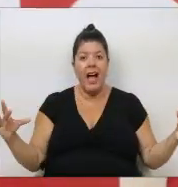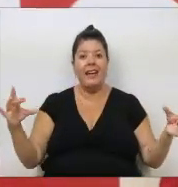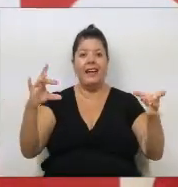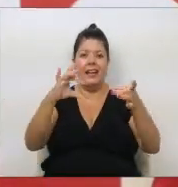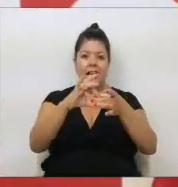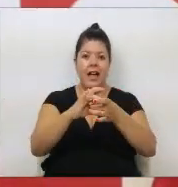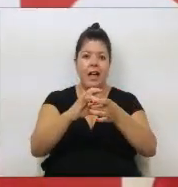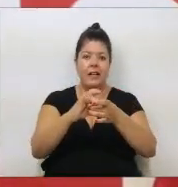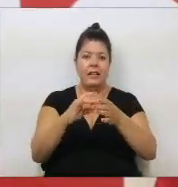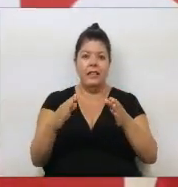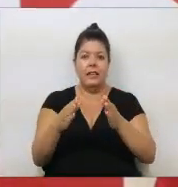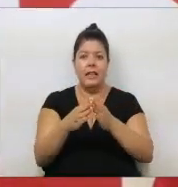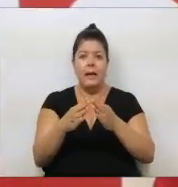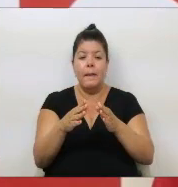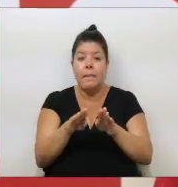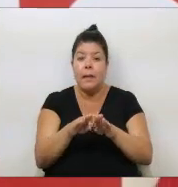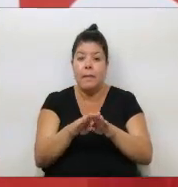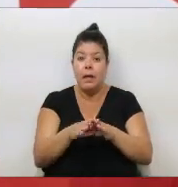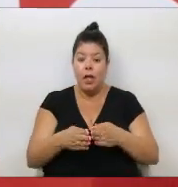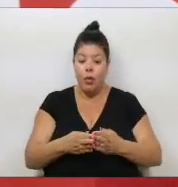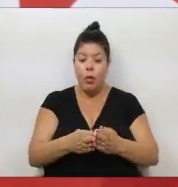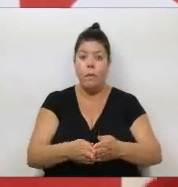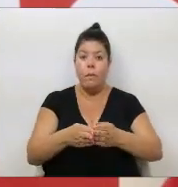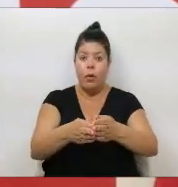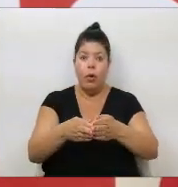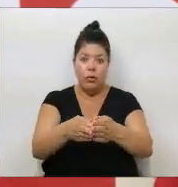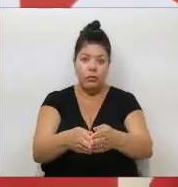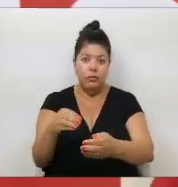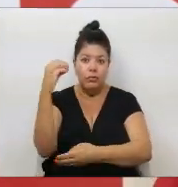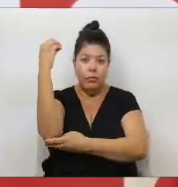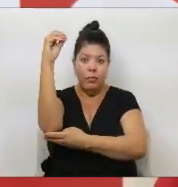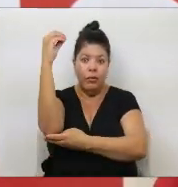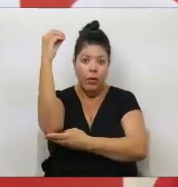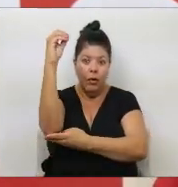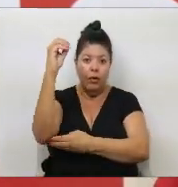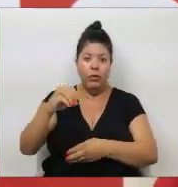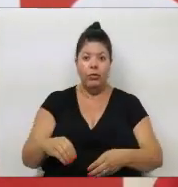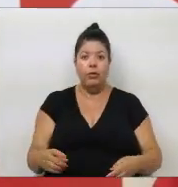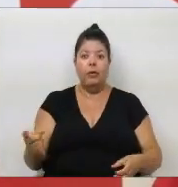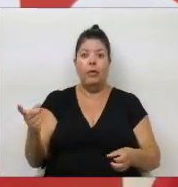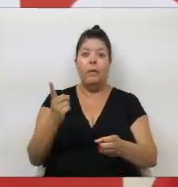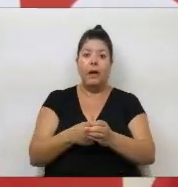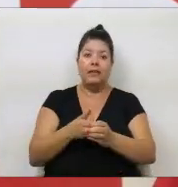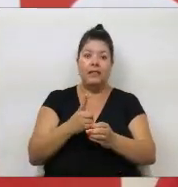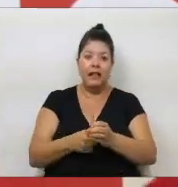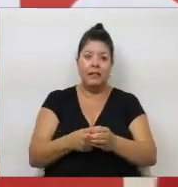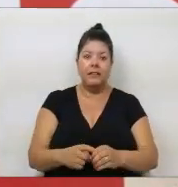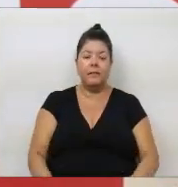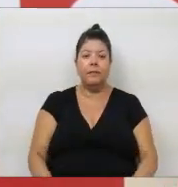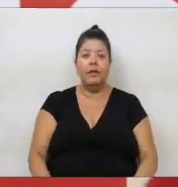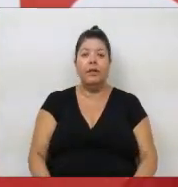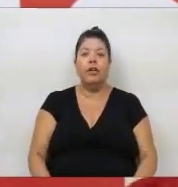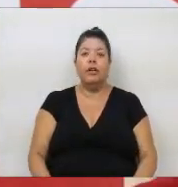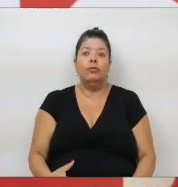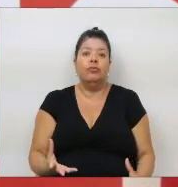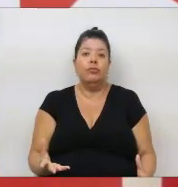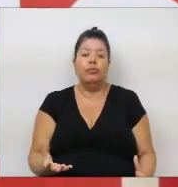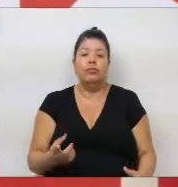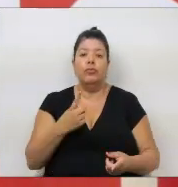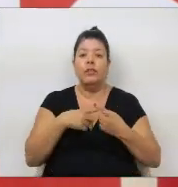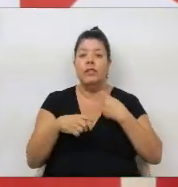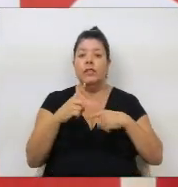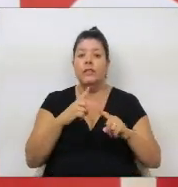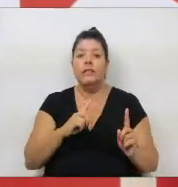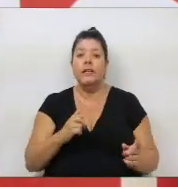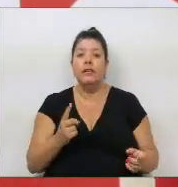o porto como um elemento estruturante dessas propostas para nós, a nossa cidade, né? No sentido de, por exemplo, trazer